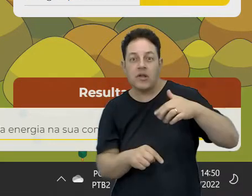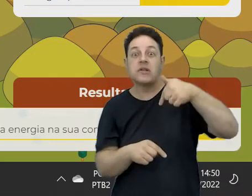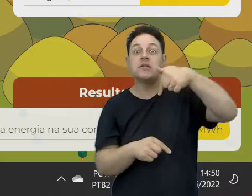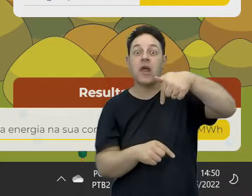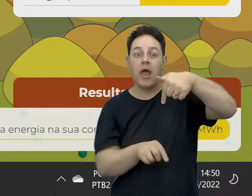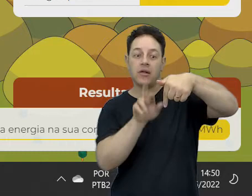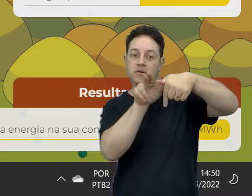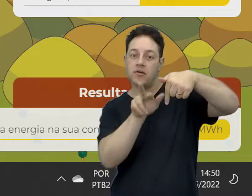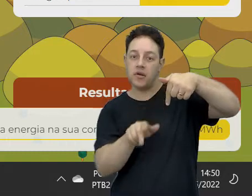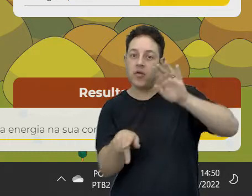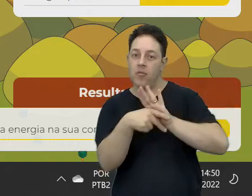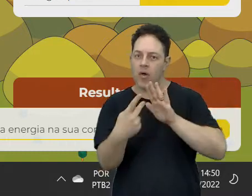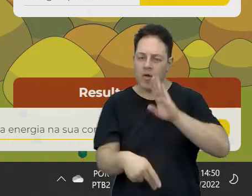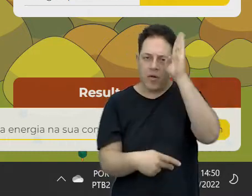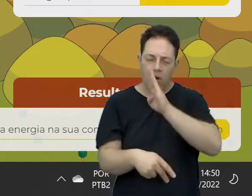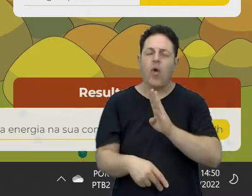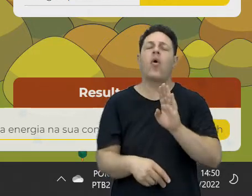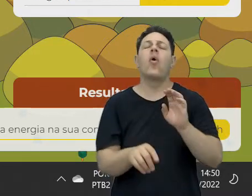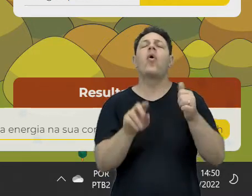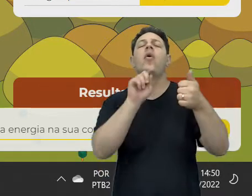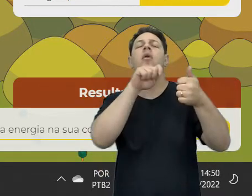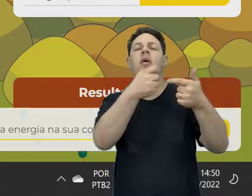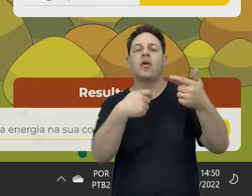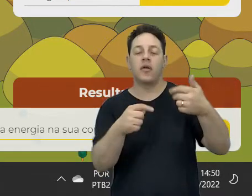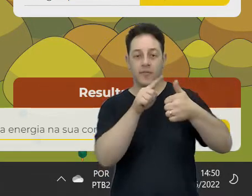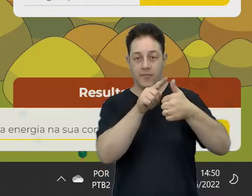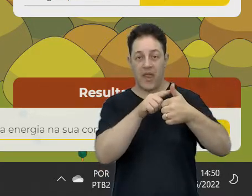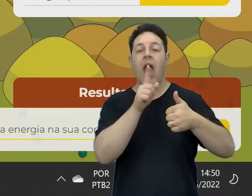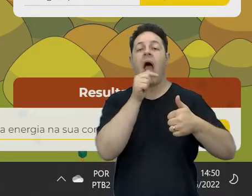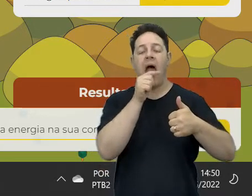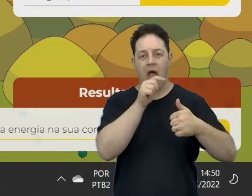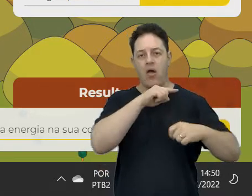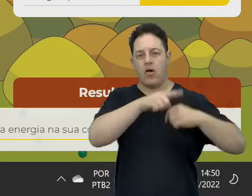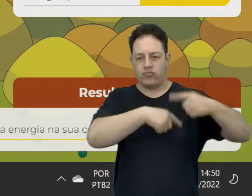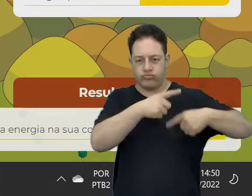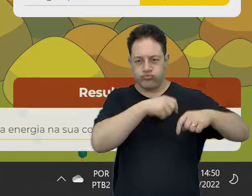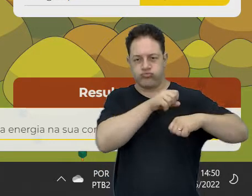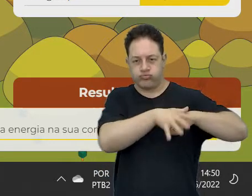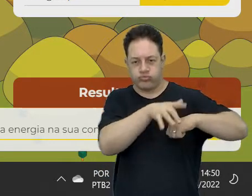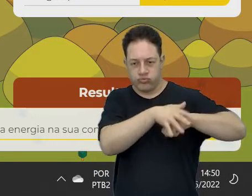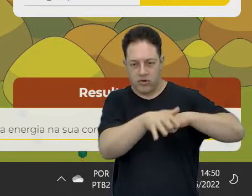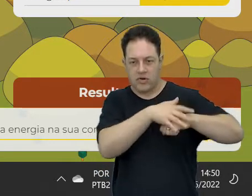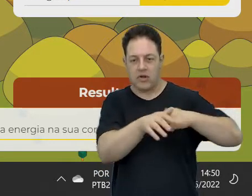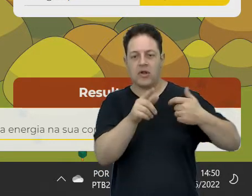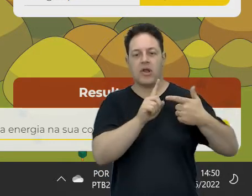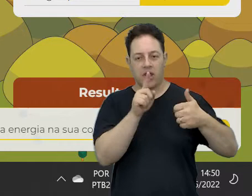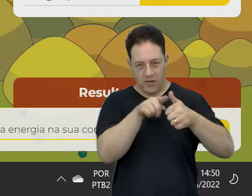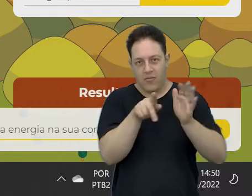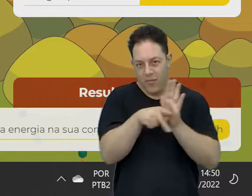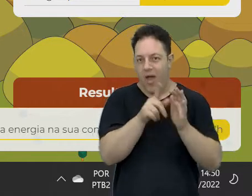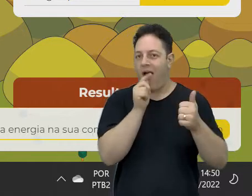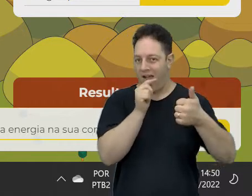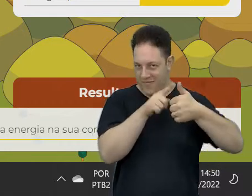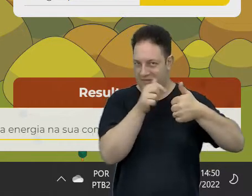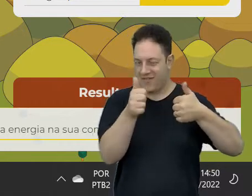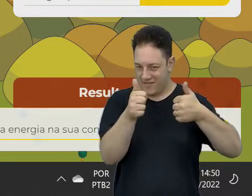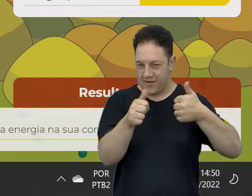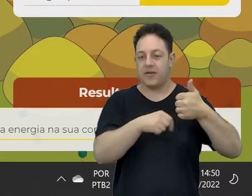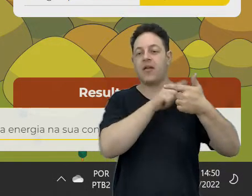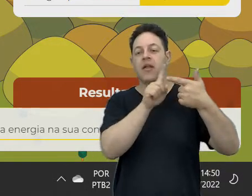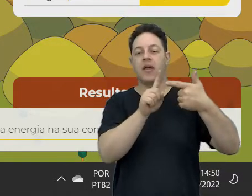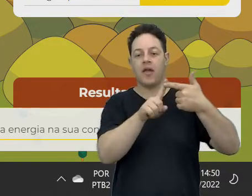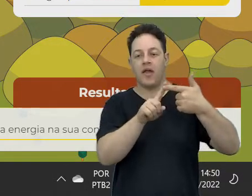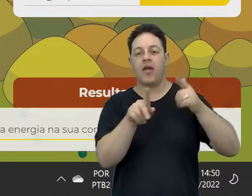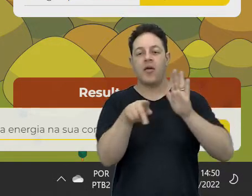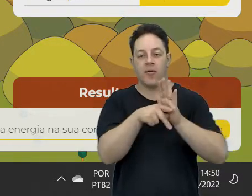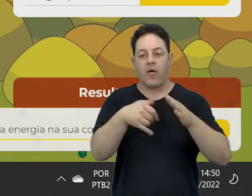7 diferentes. Você pode ler pra gente quais são? Sim, então a primeira é hidrelétrica, certo? Tem a ver com água, né? Tem a ver com água. Tá.